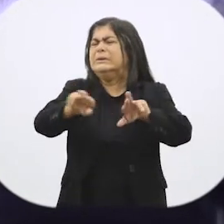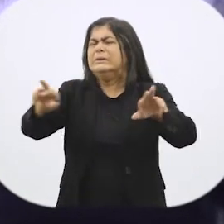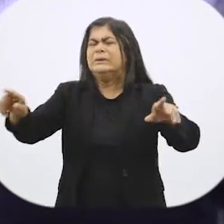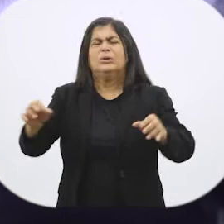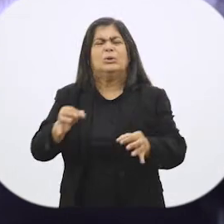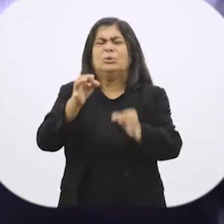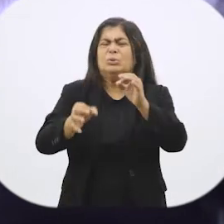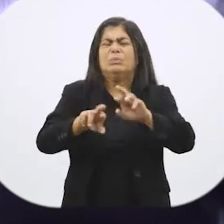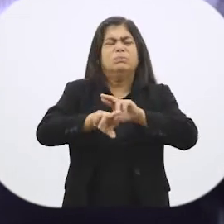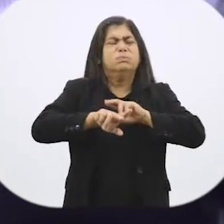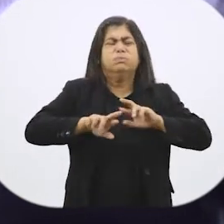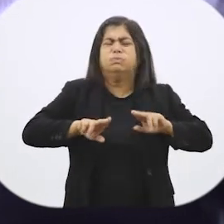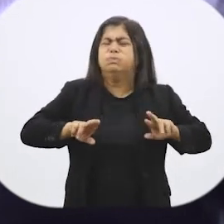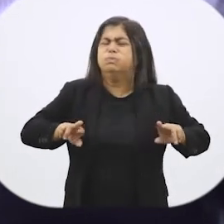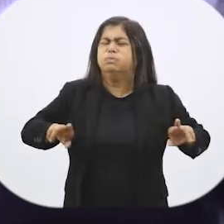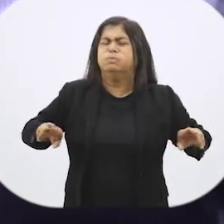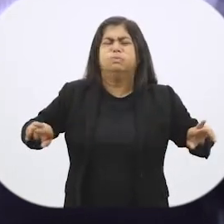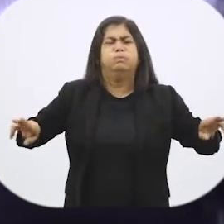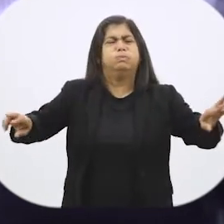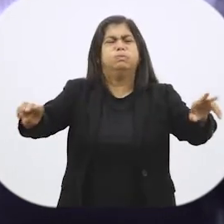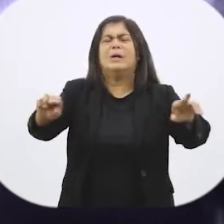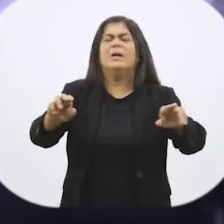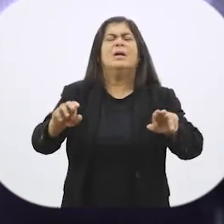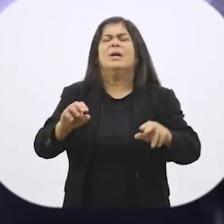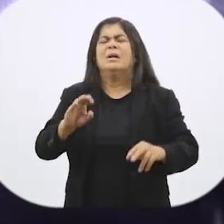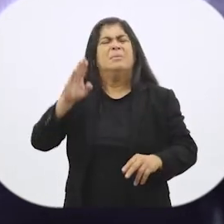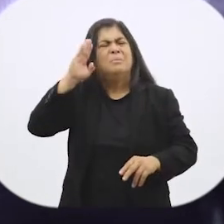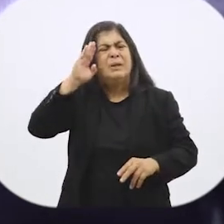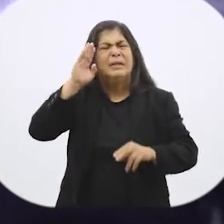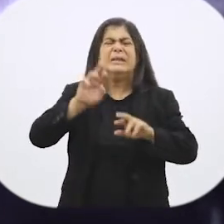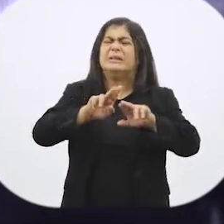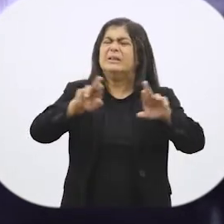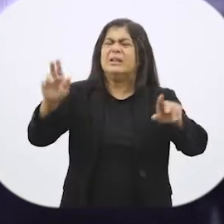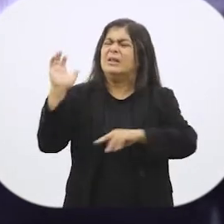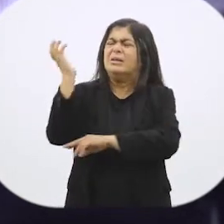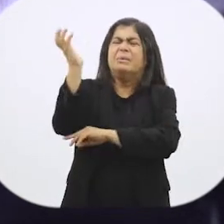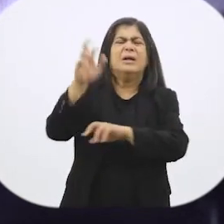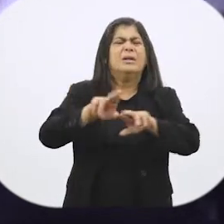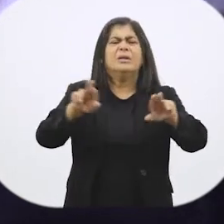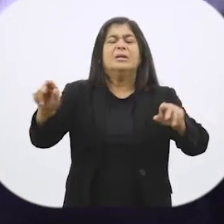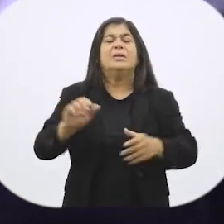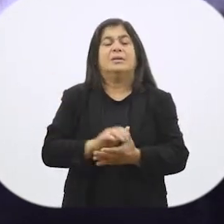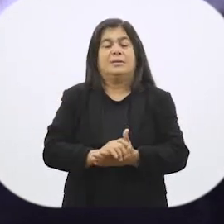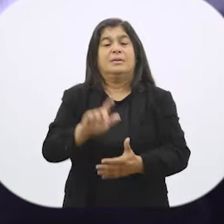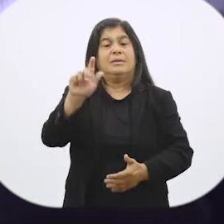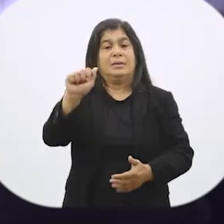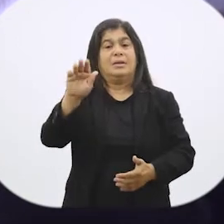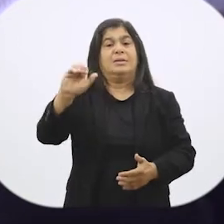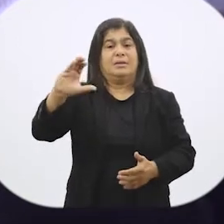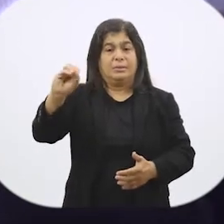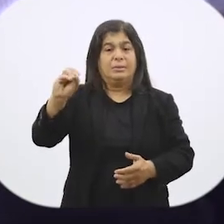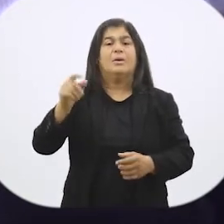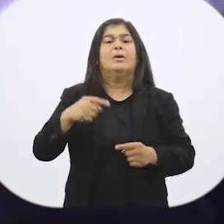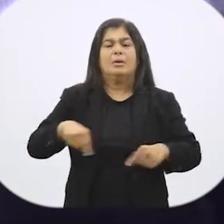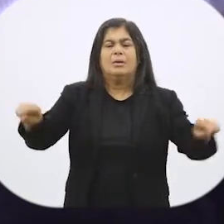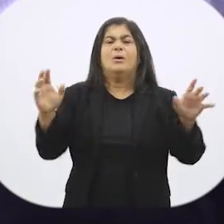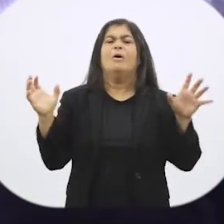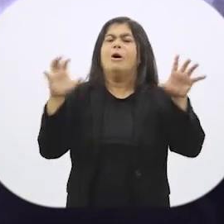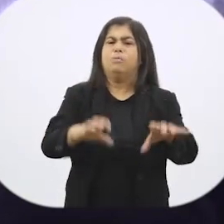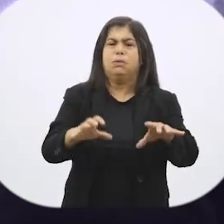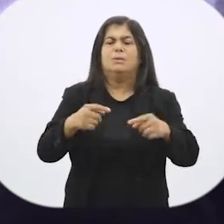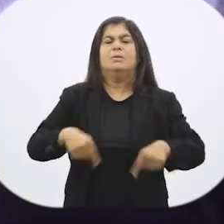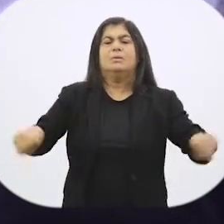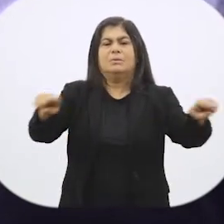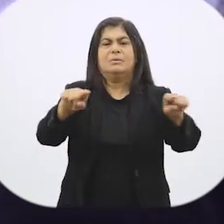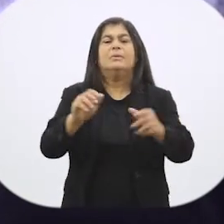promotores criminais, do júri, criminais, execução penal, auditoria militar, promotores do meio ambiente e também o GAECO. Toda a estrutura do GAECO funcionará aqui